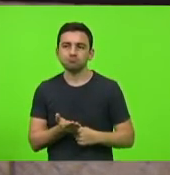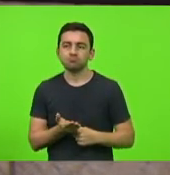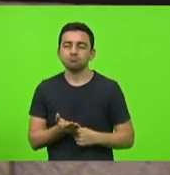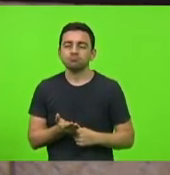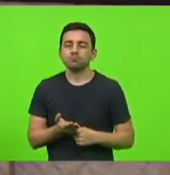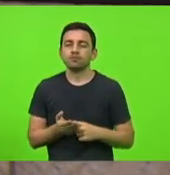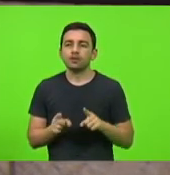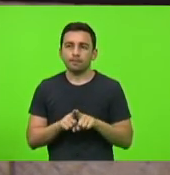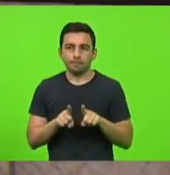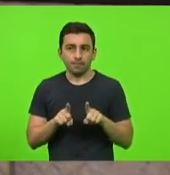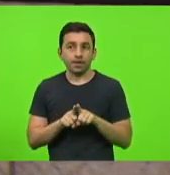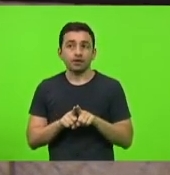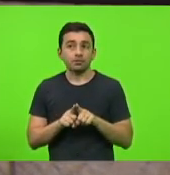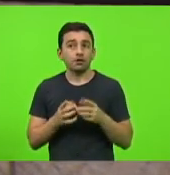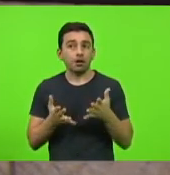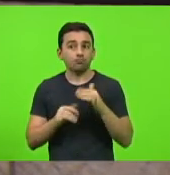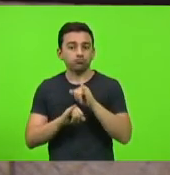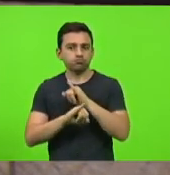uma nota de